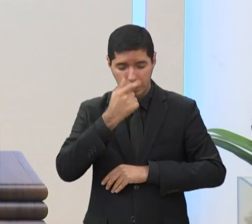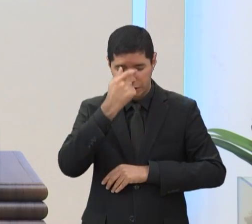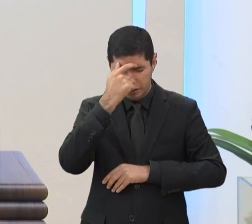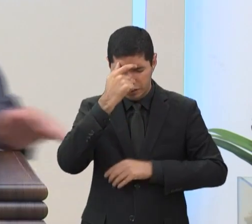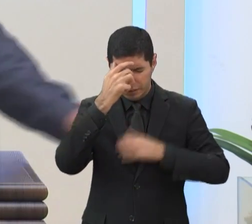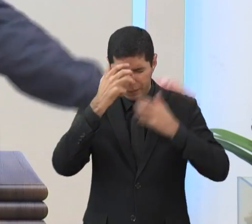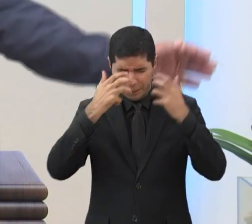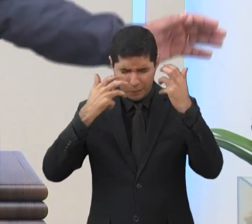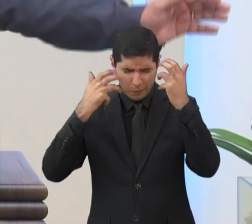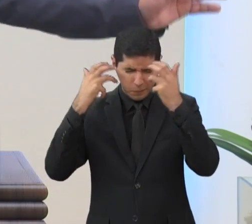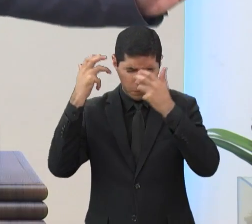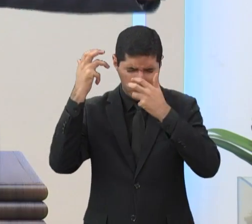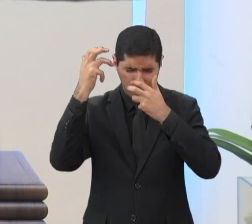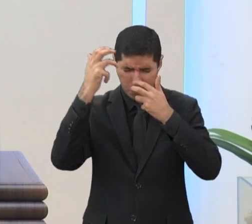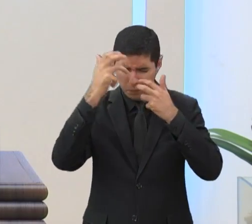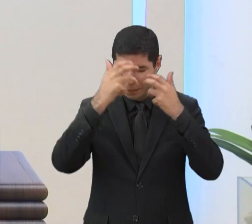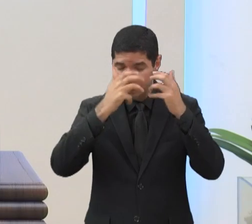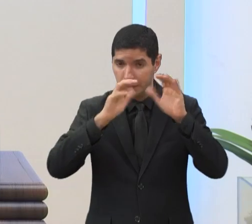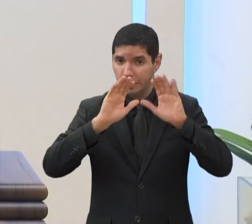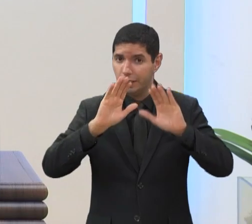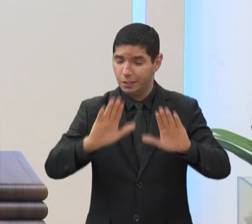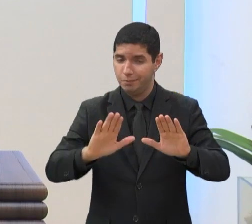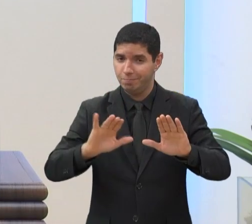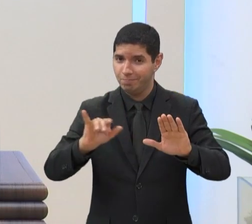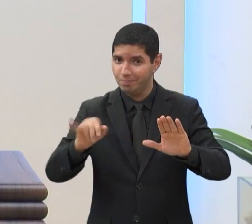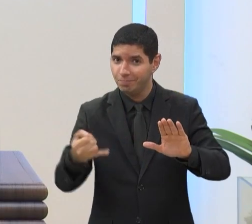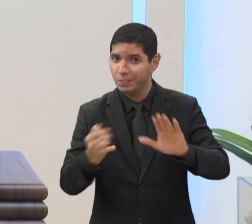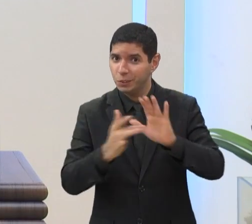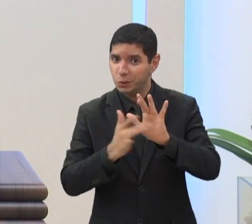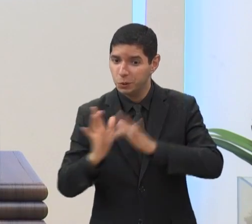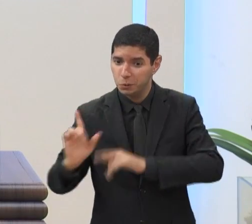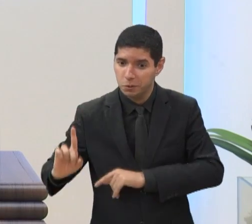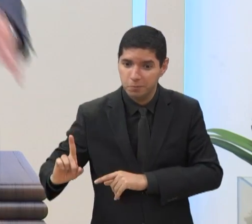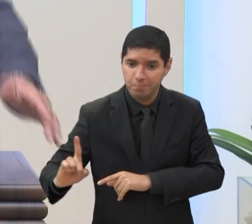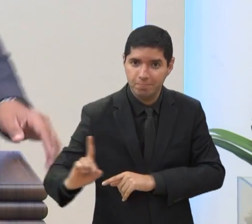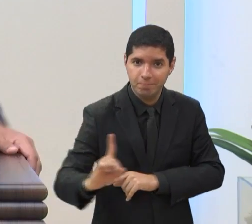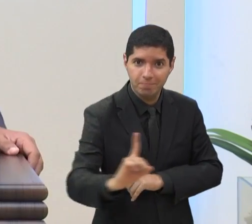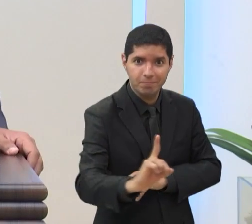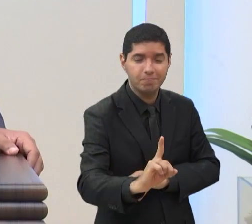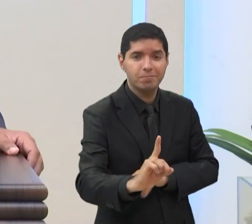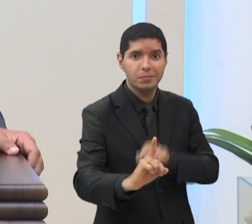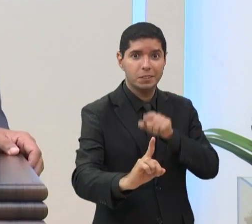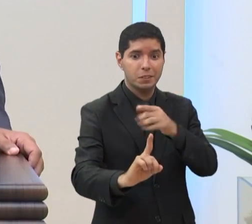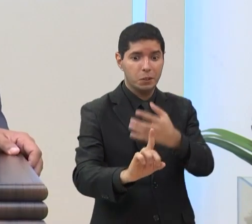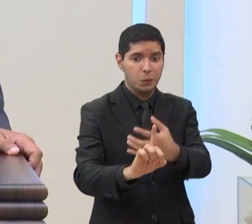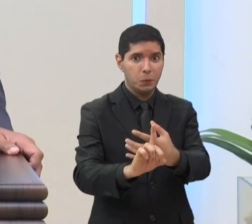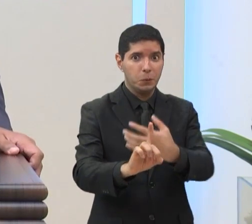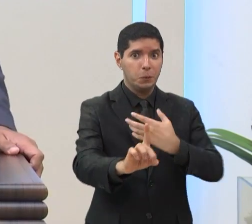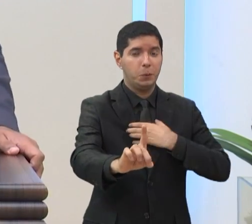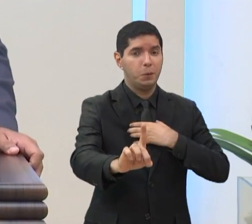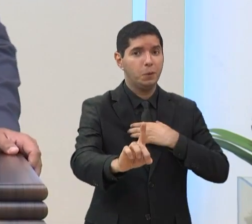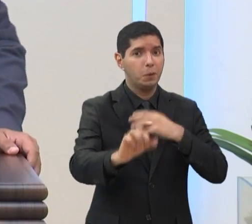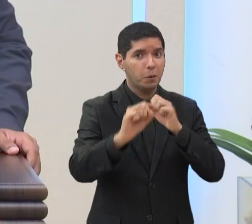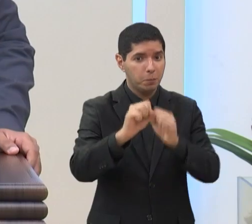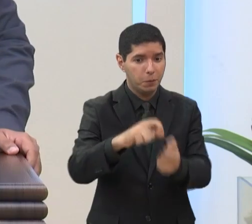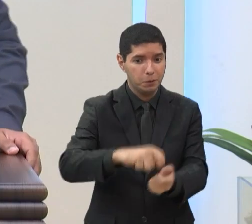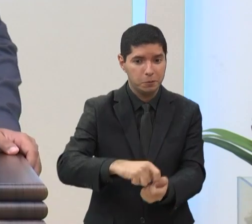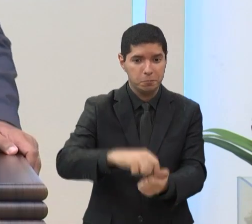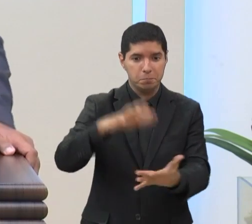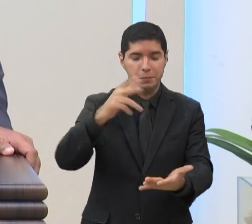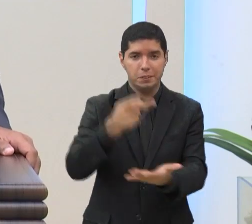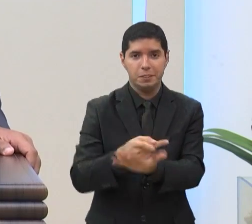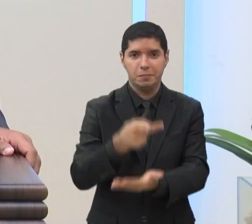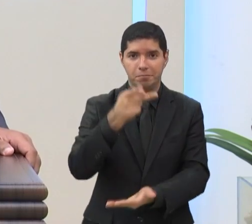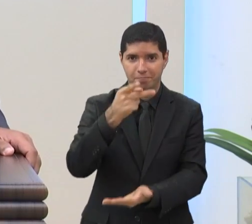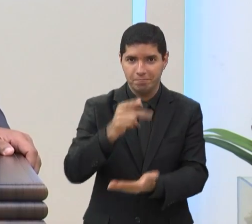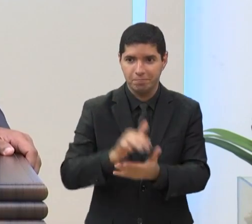tão perturbada. Mas aproveita, Jesus está passando aí agora. Aleluia! Assim